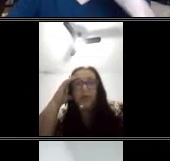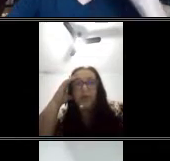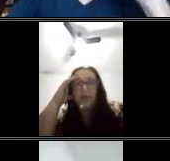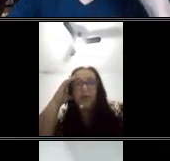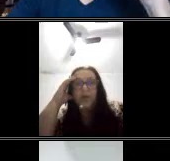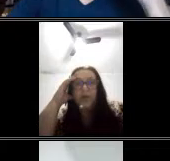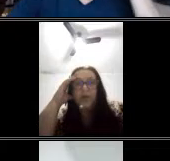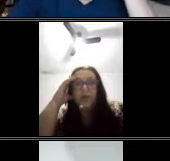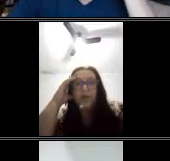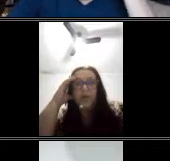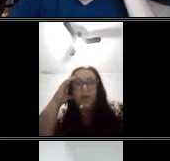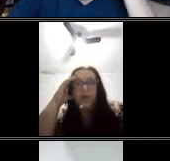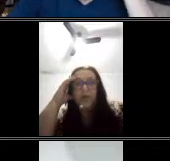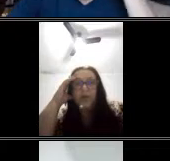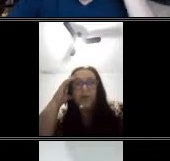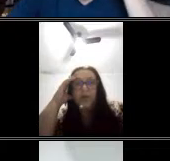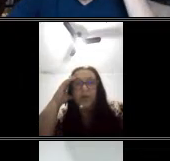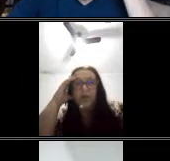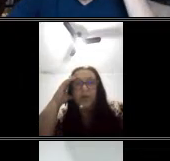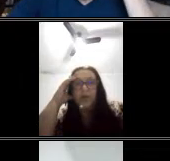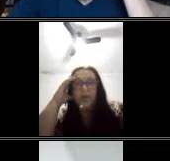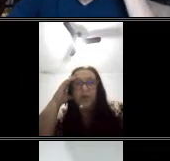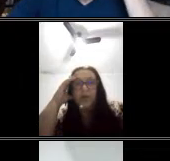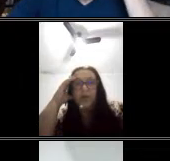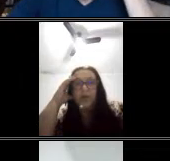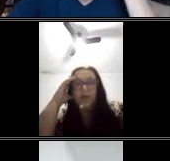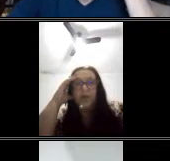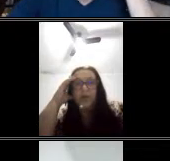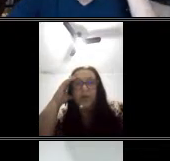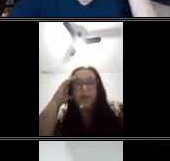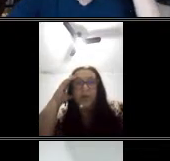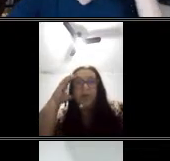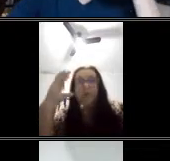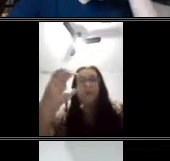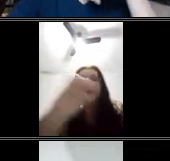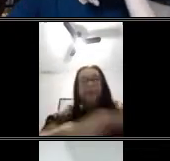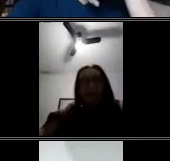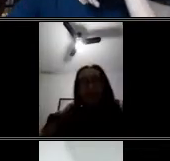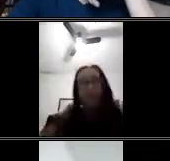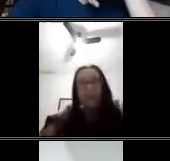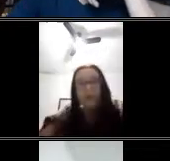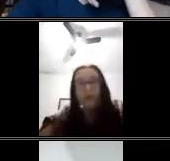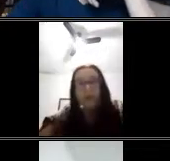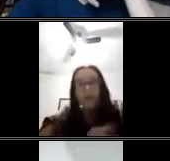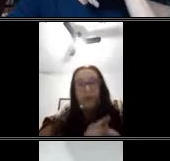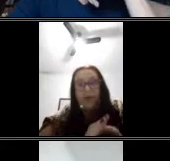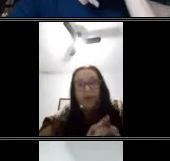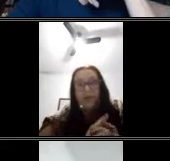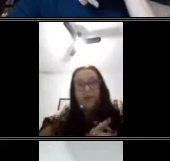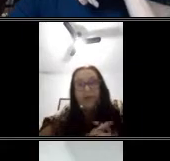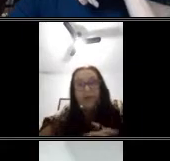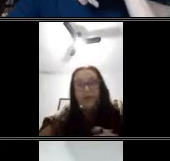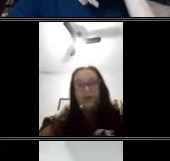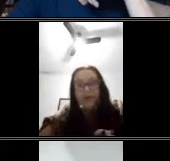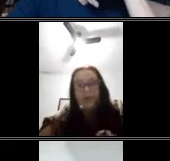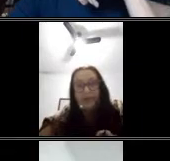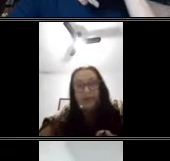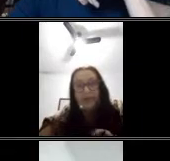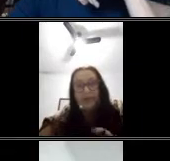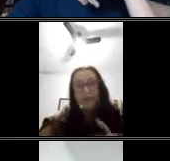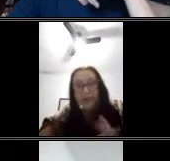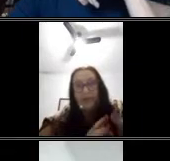a espessura do córtex, na região pré-frontal. Então vejam que o